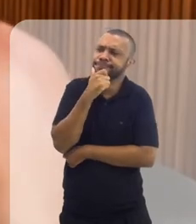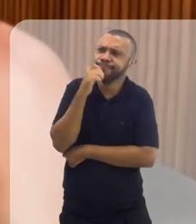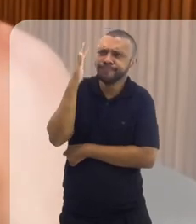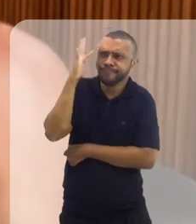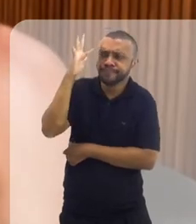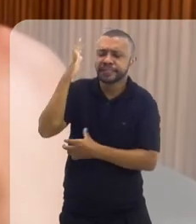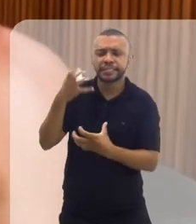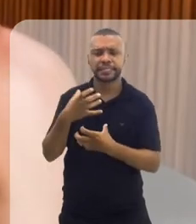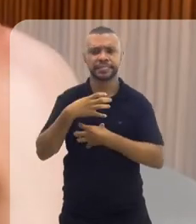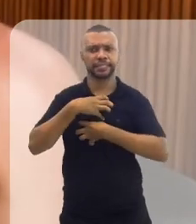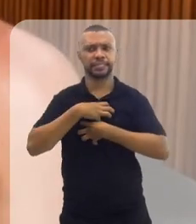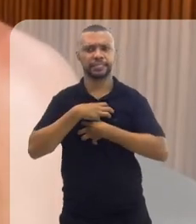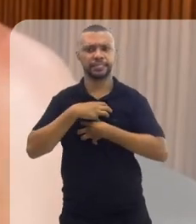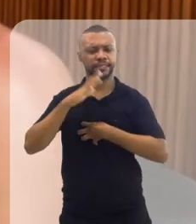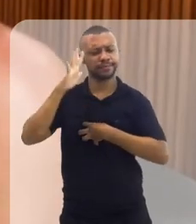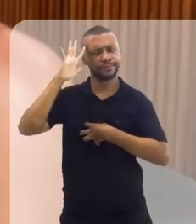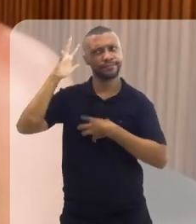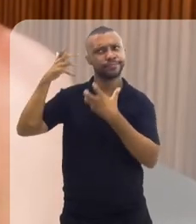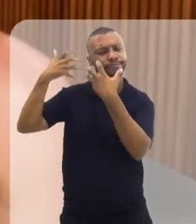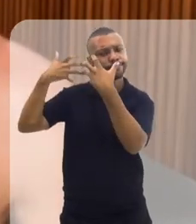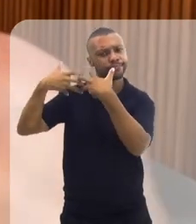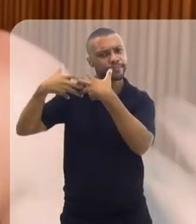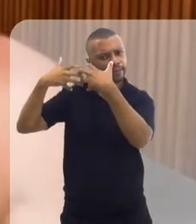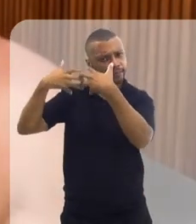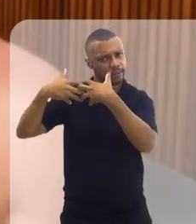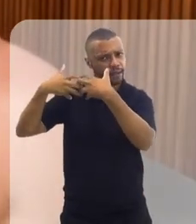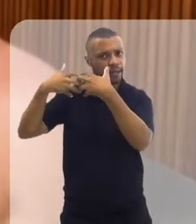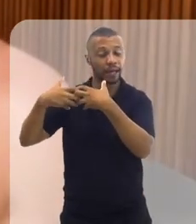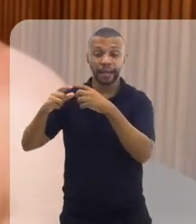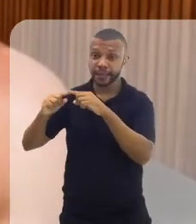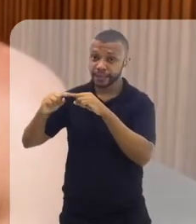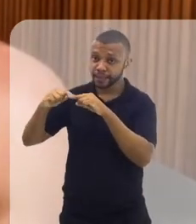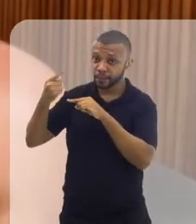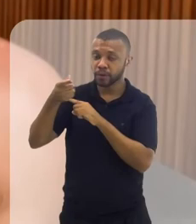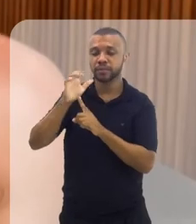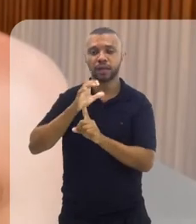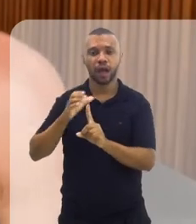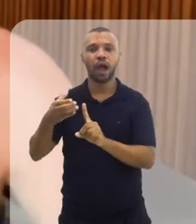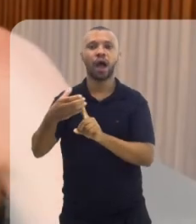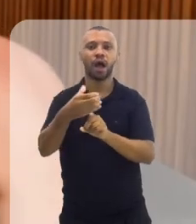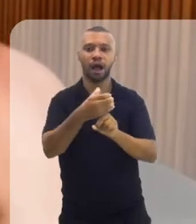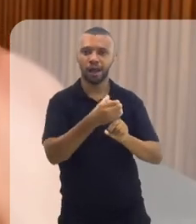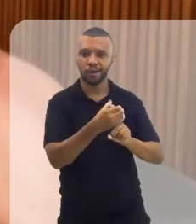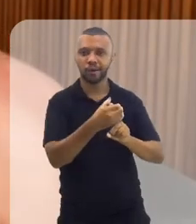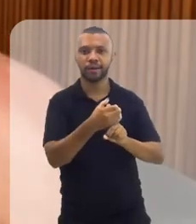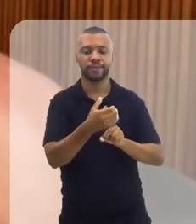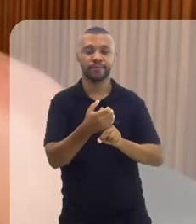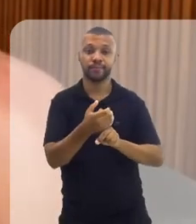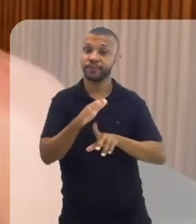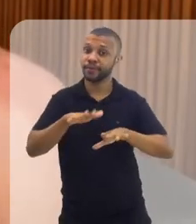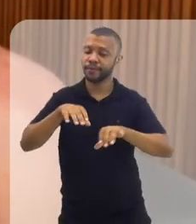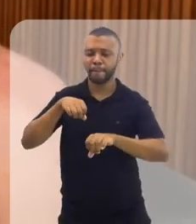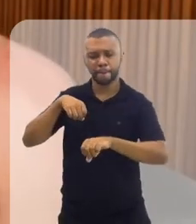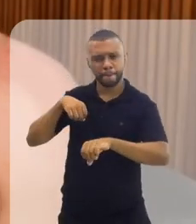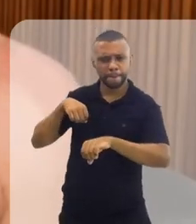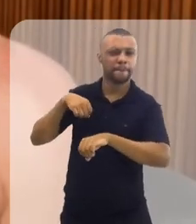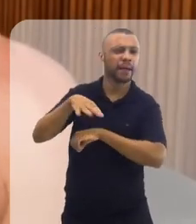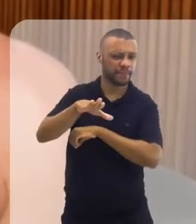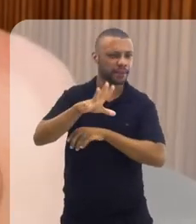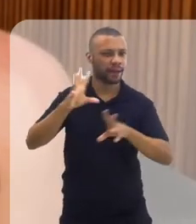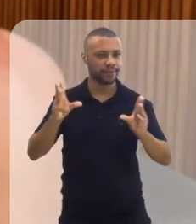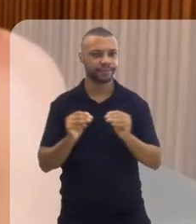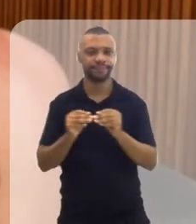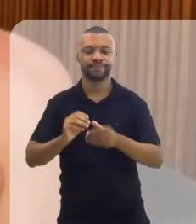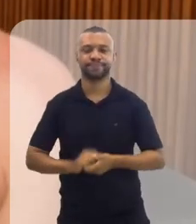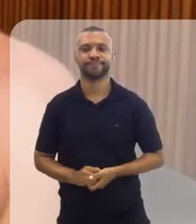ouvir, sentir, racionalizar e depois acolher. Talvez seja essa a